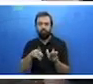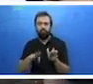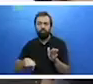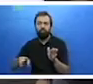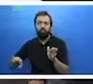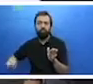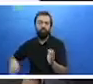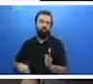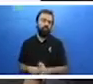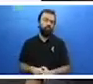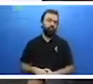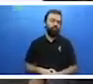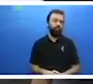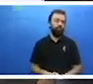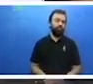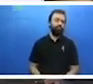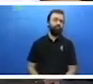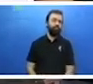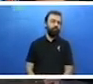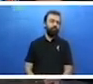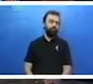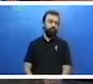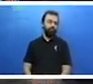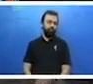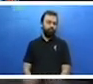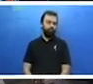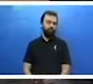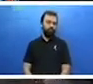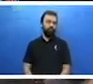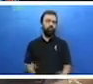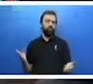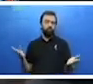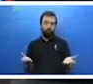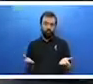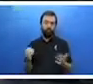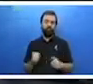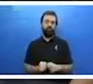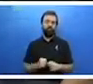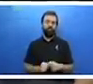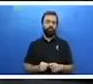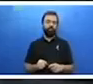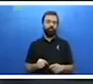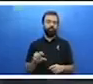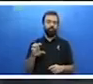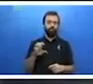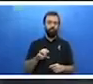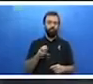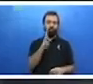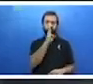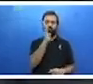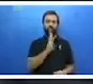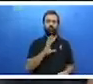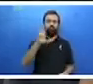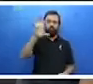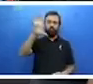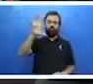já fizemos nessa apostila. Hoje nós vamos falar das regiões do Brasil.